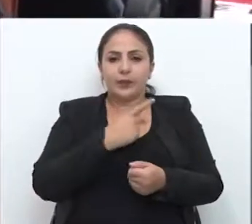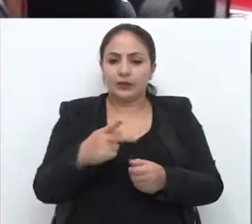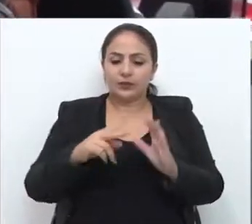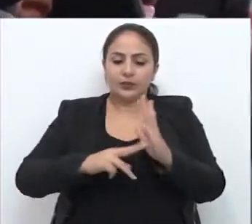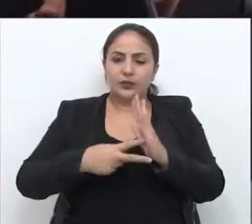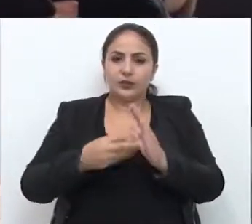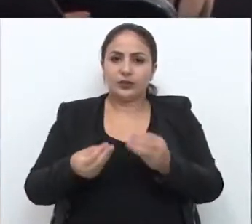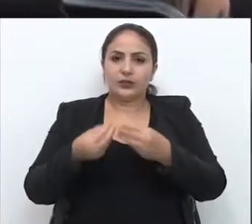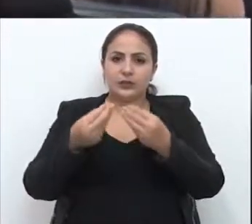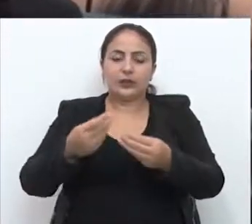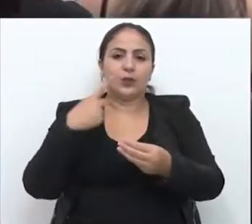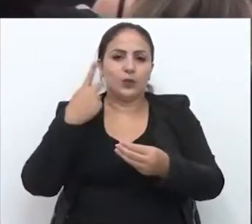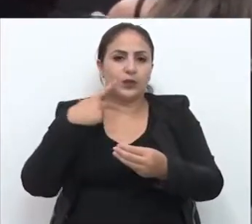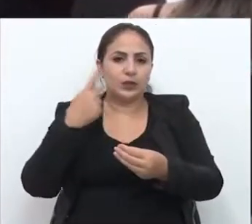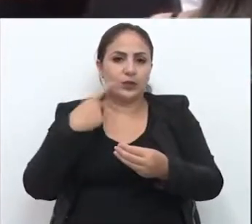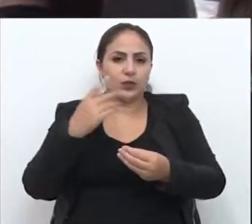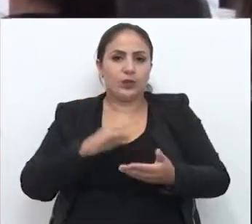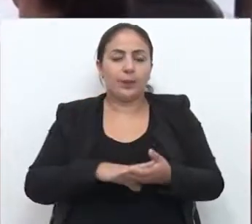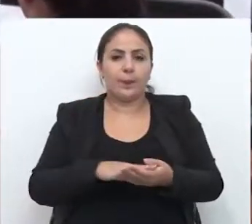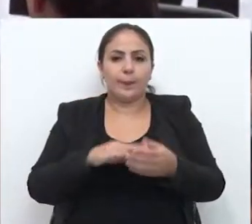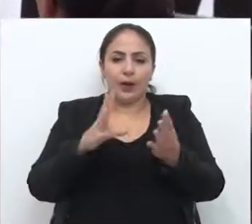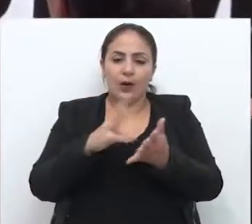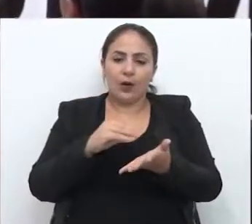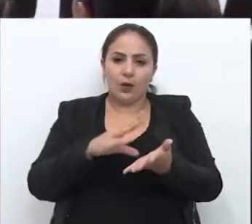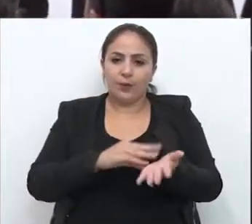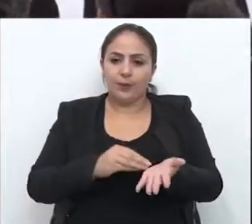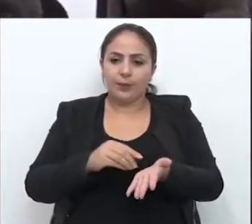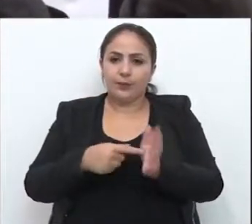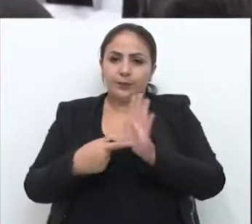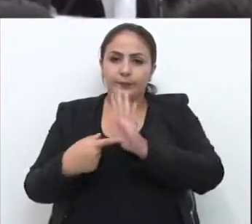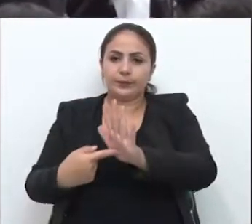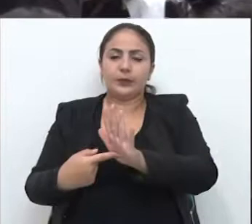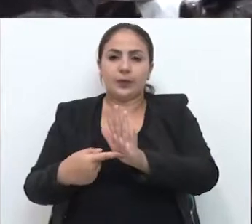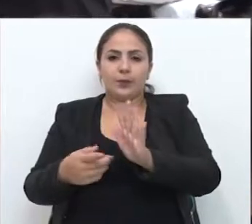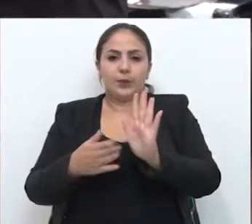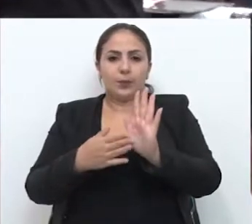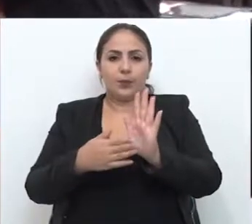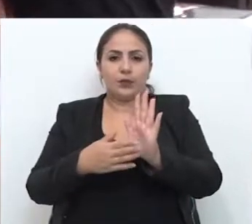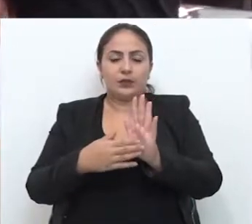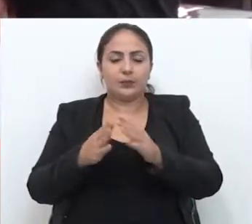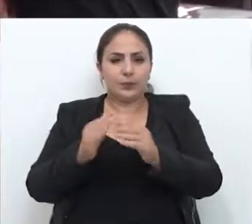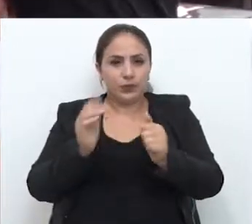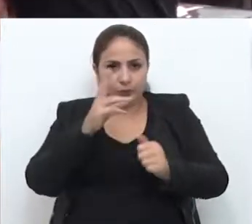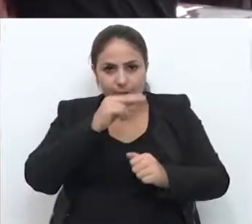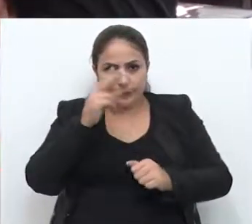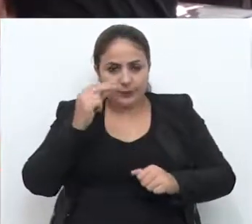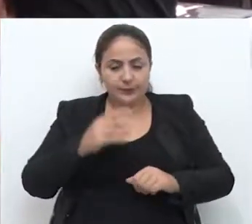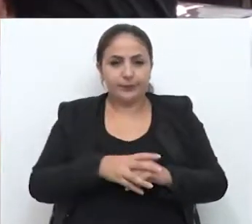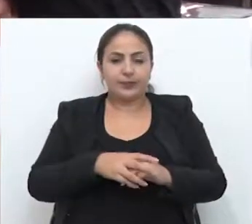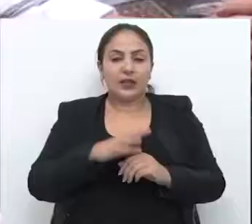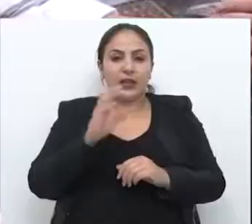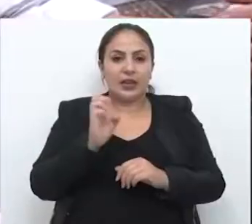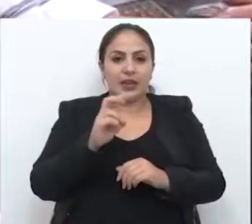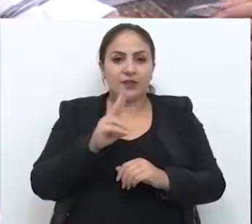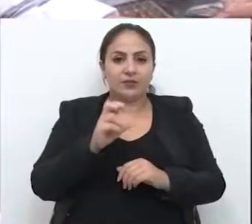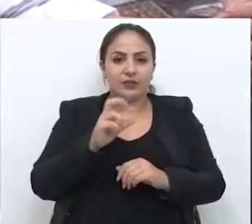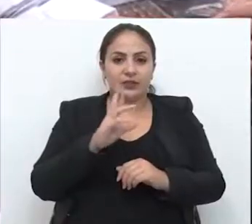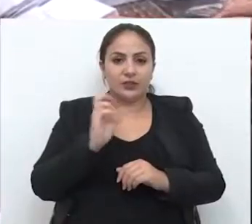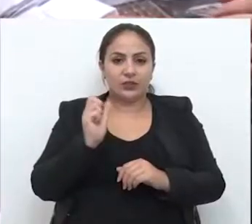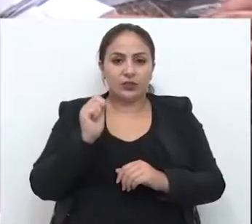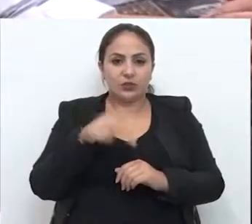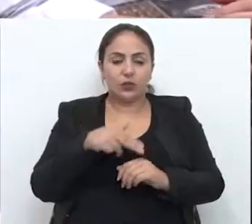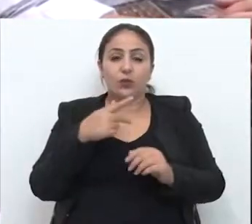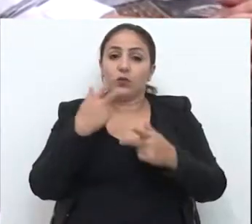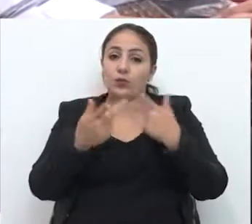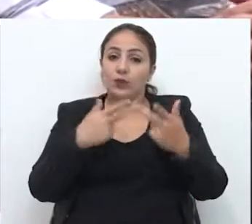do sindicato entregou aos vereadores uma cópia da proposta que vem sendo cobrada do Executivo. Everson da